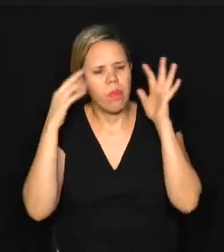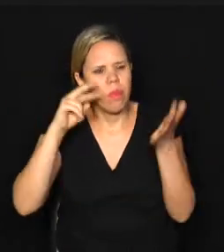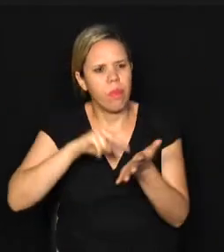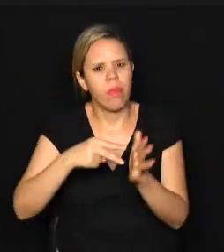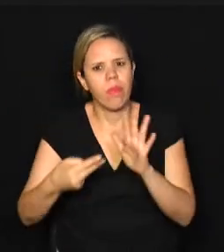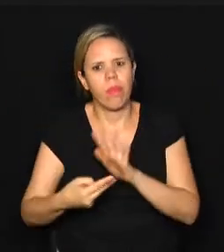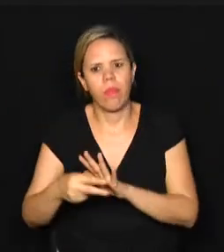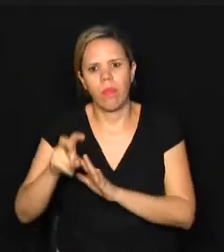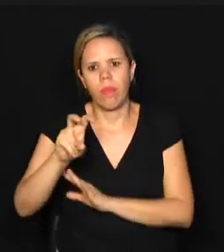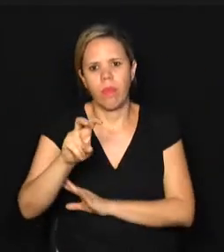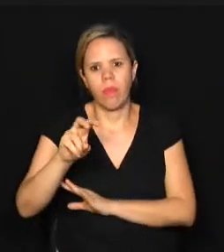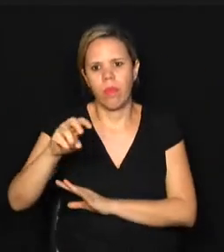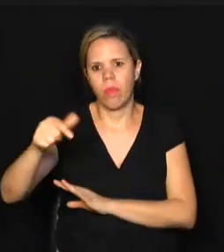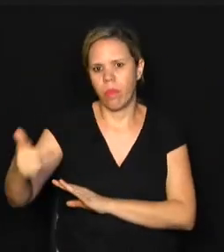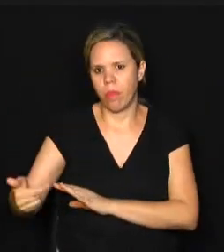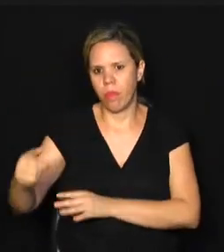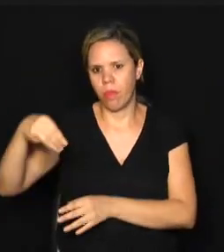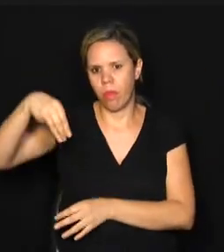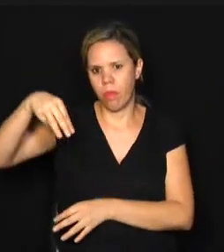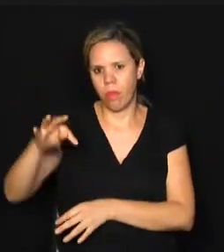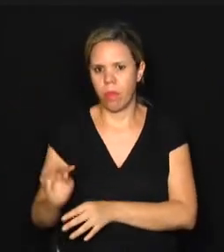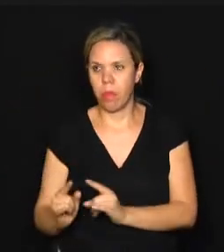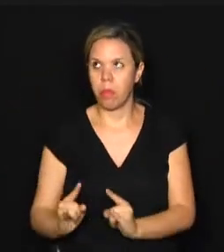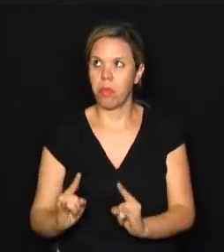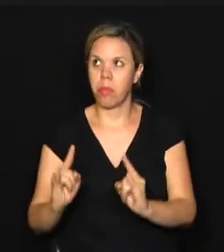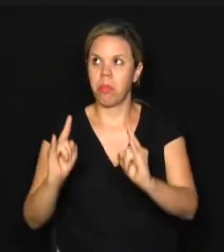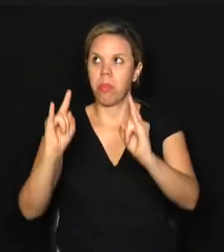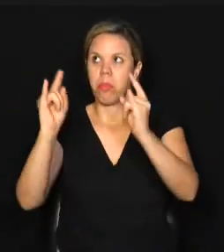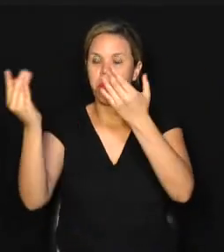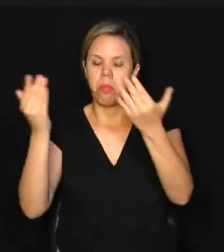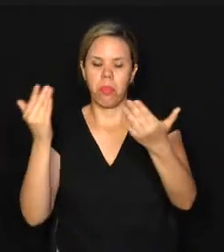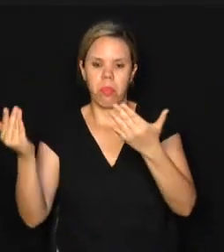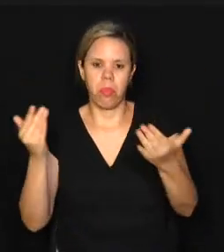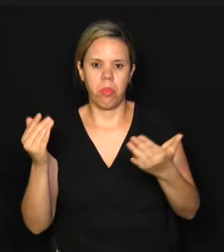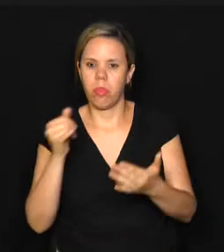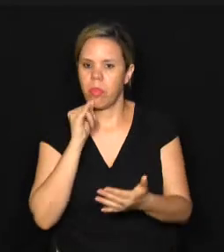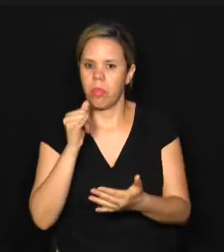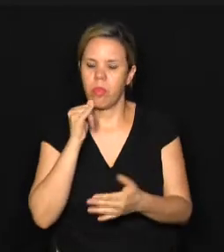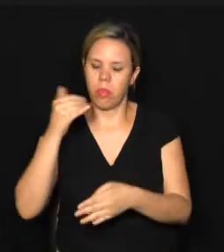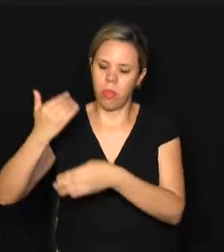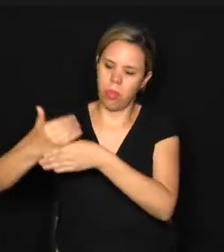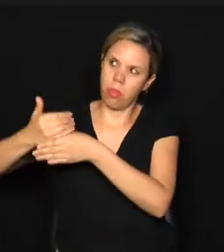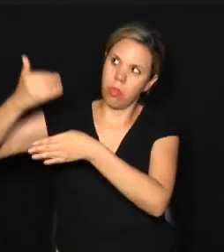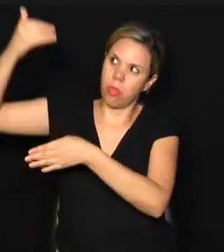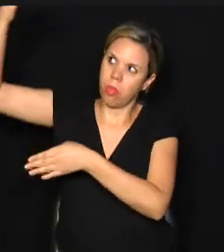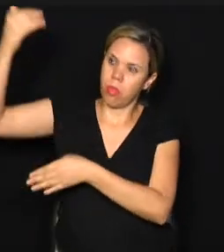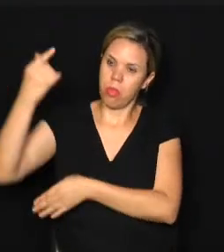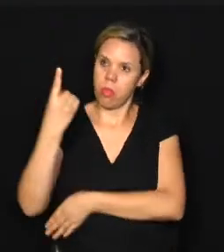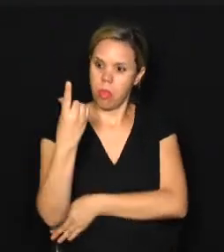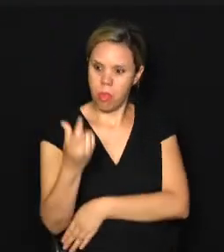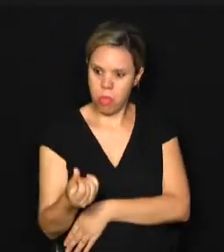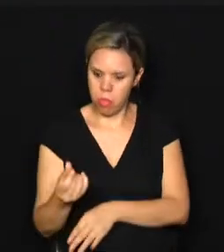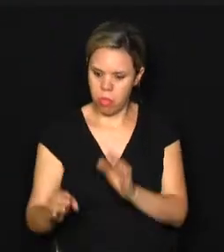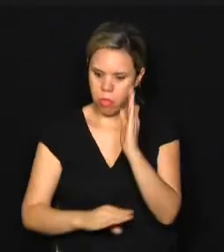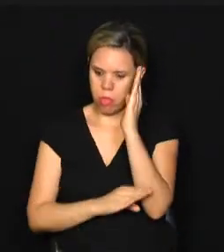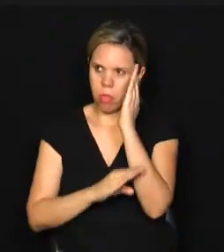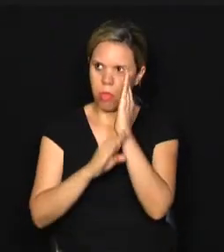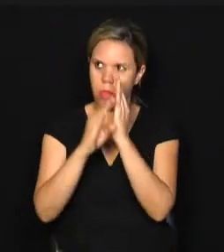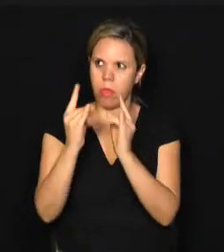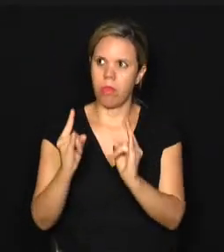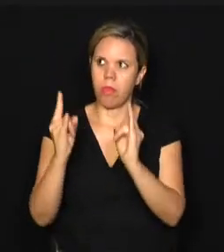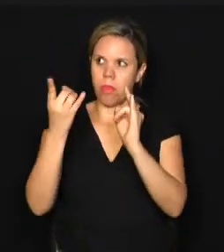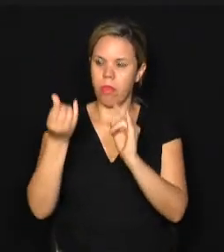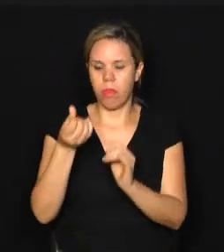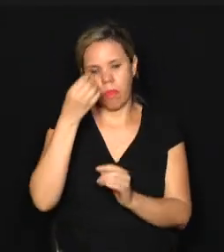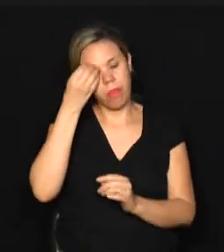52 metros, então a gente sempre usa a imagem de um prédio. Se essa barragem fosse um prédio, seria um prédio de 16 andares, né? Ela